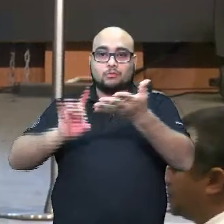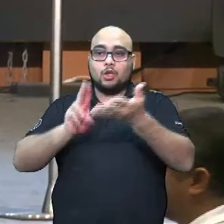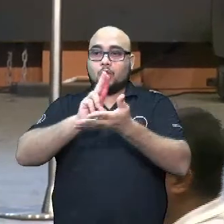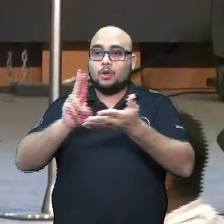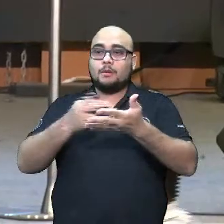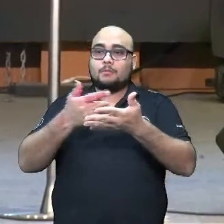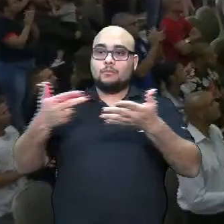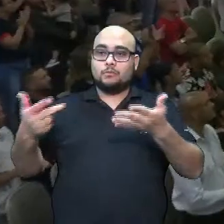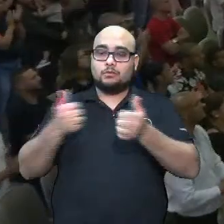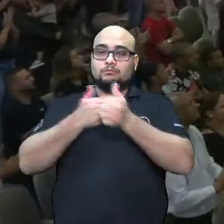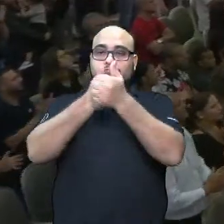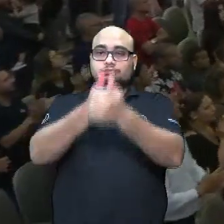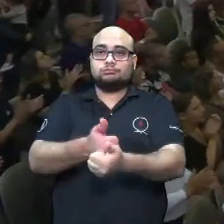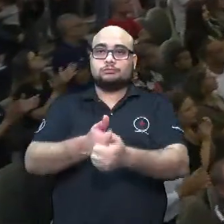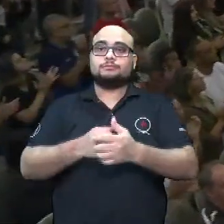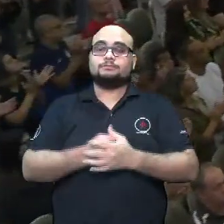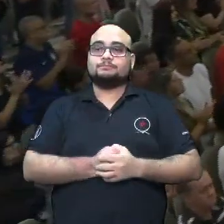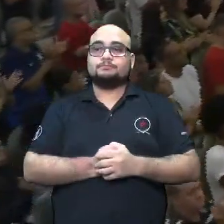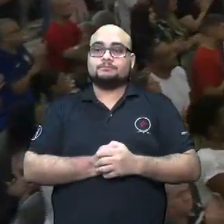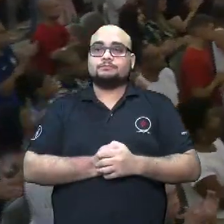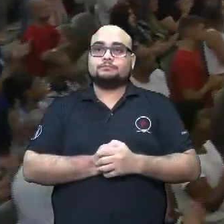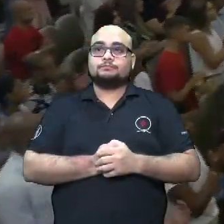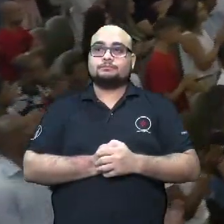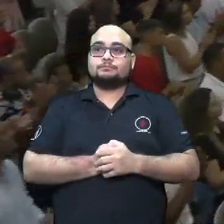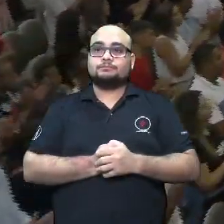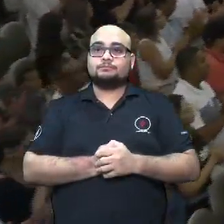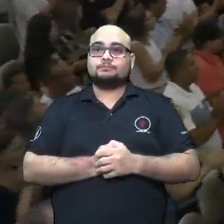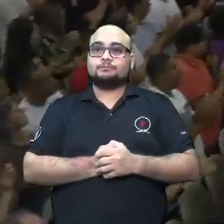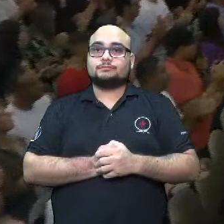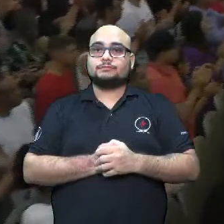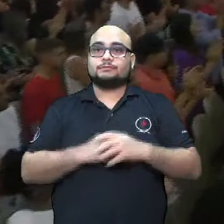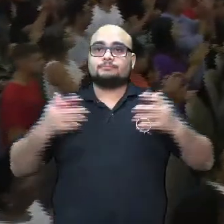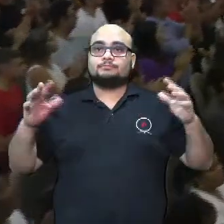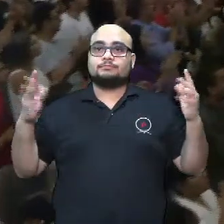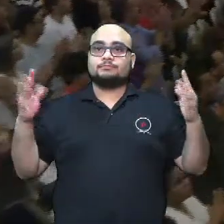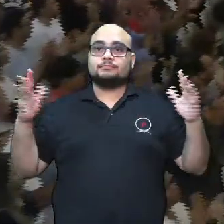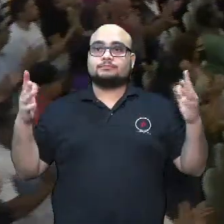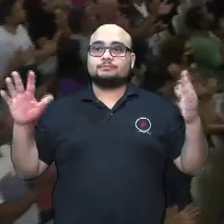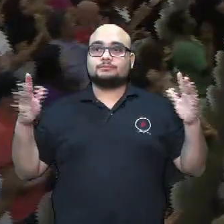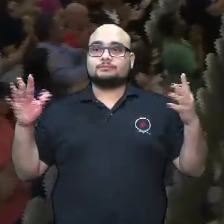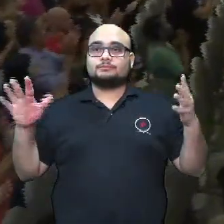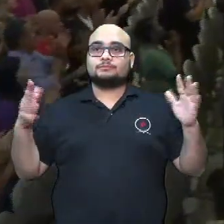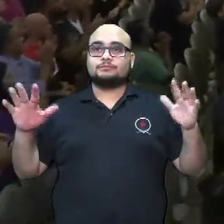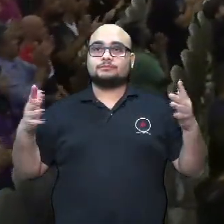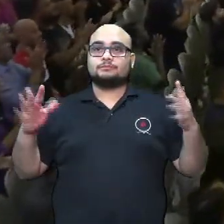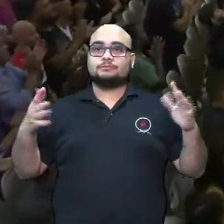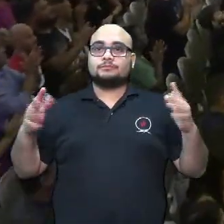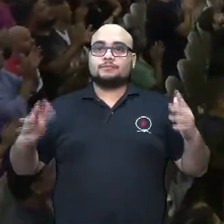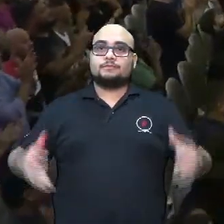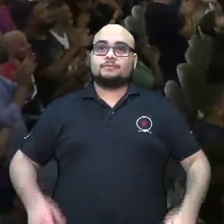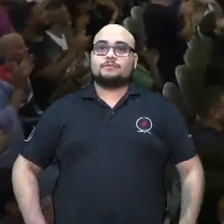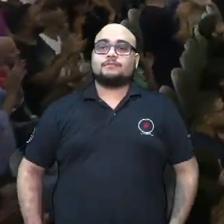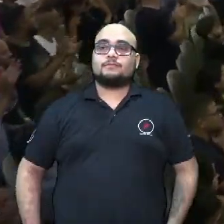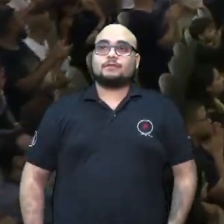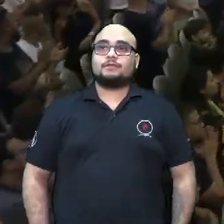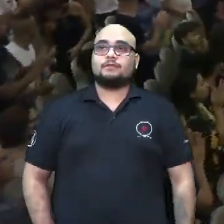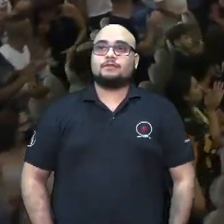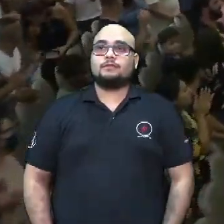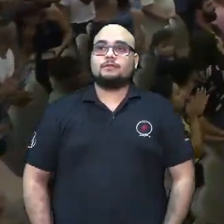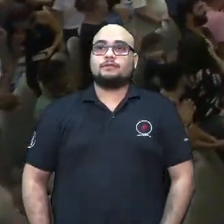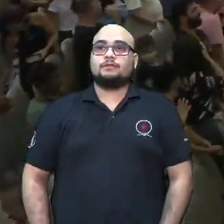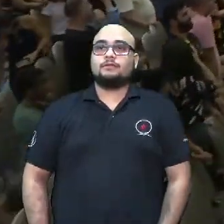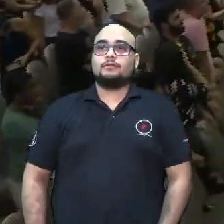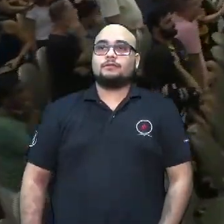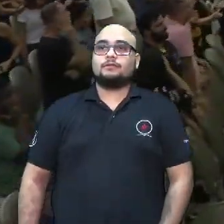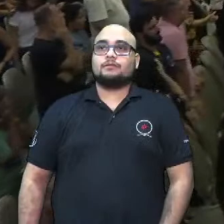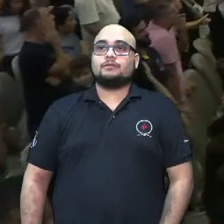mais uma vez. Ei, saia daqui com uma certeza. Quando Deus marca na agenda